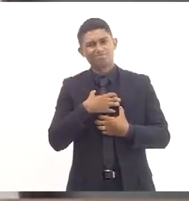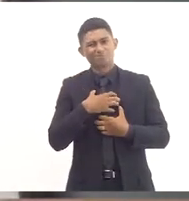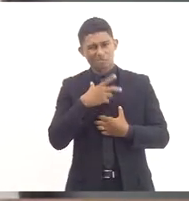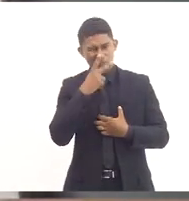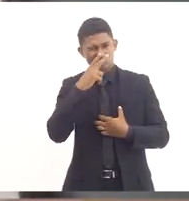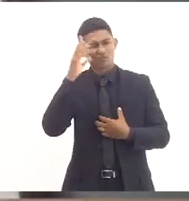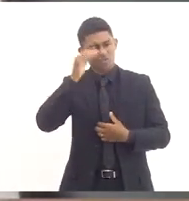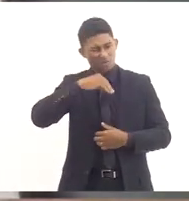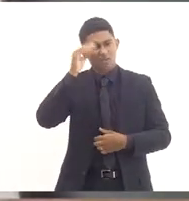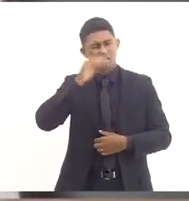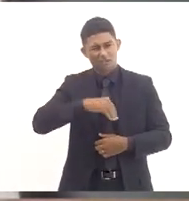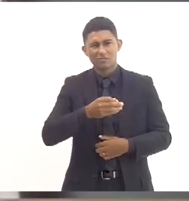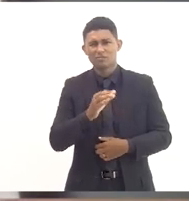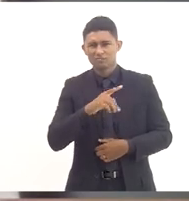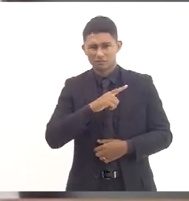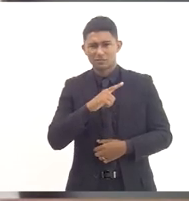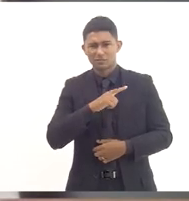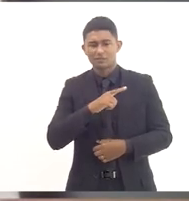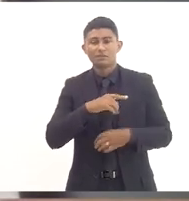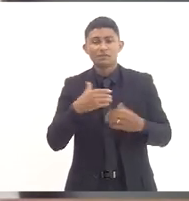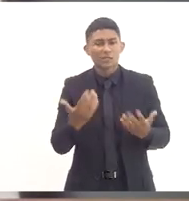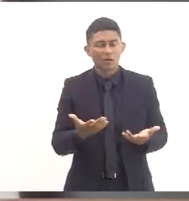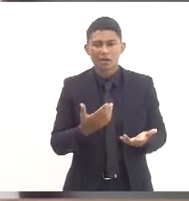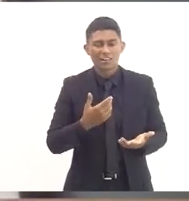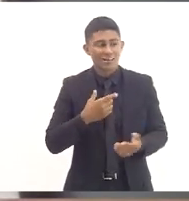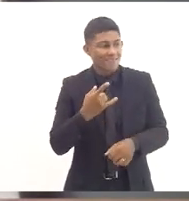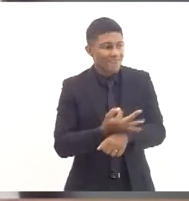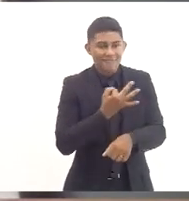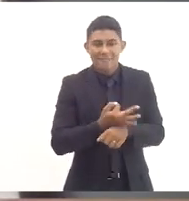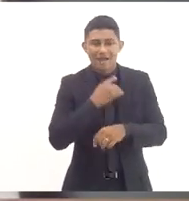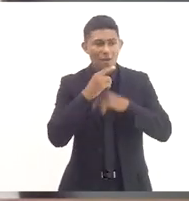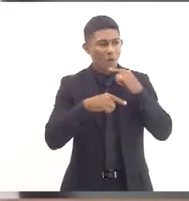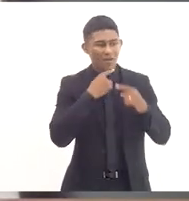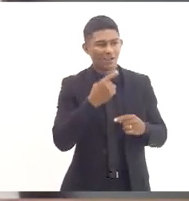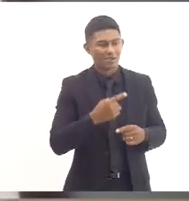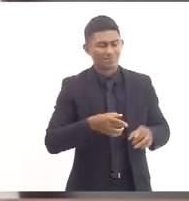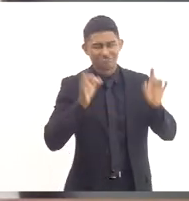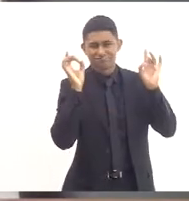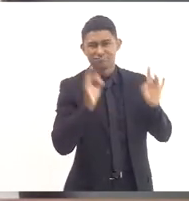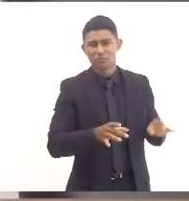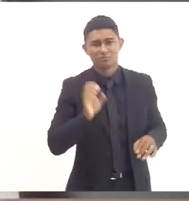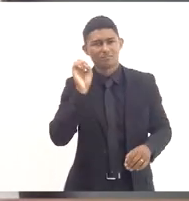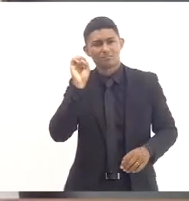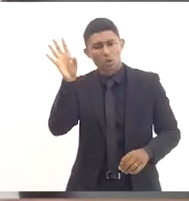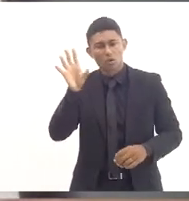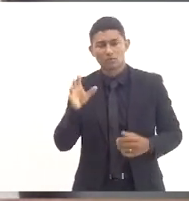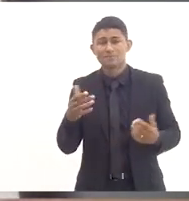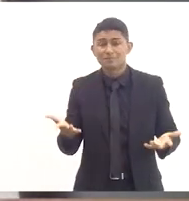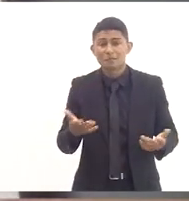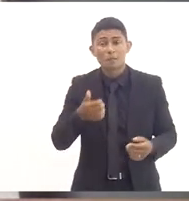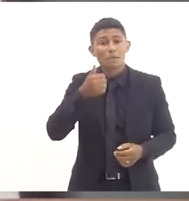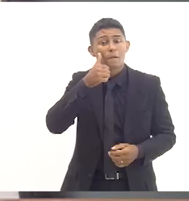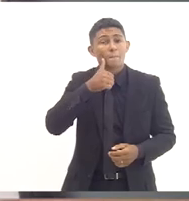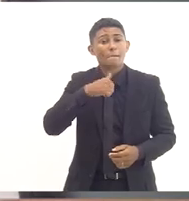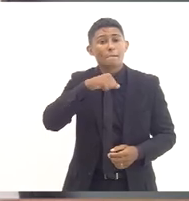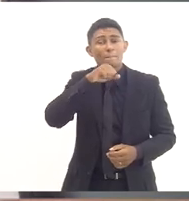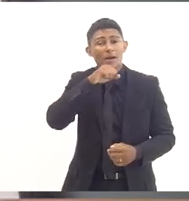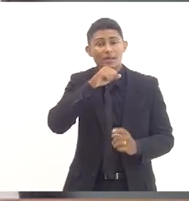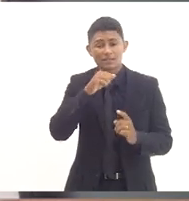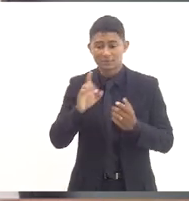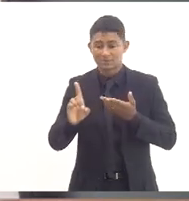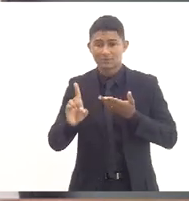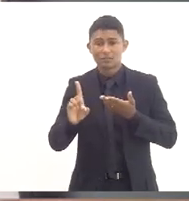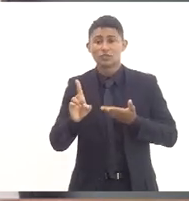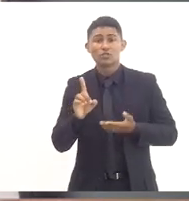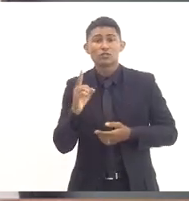frágil né então ele vai embora então as o sozinhos cuidados dos seus filhos e quando elas não tem